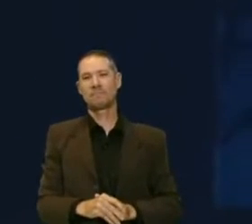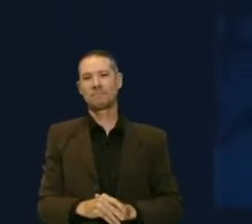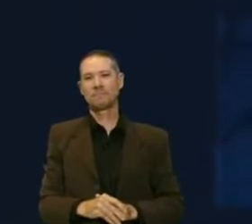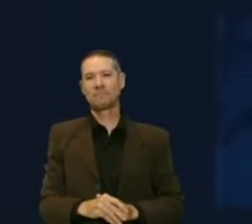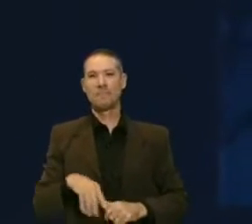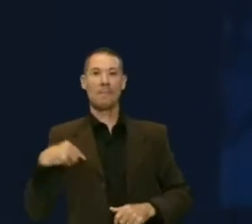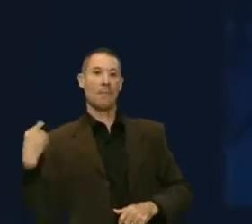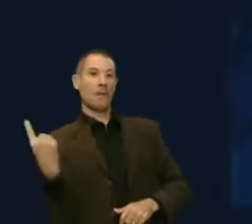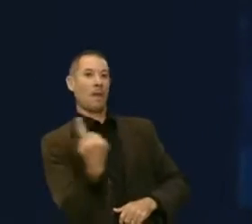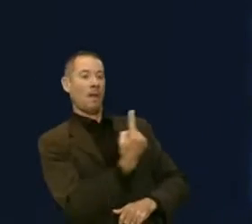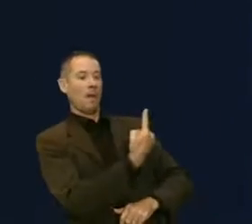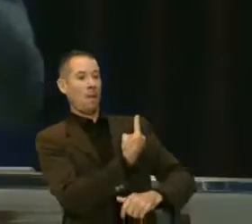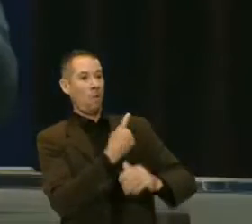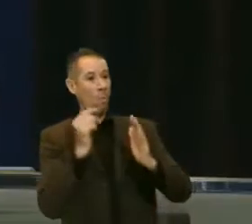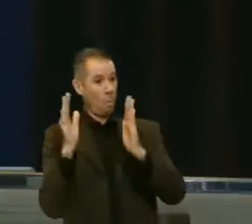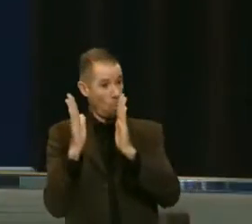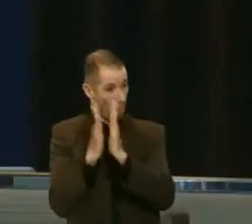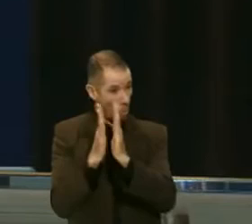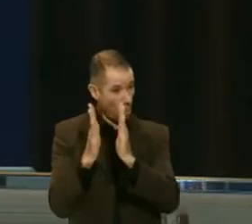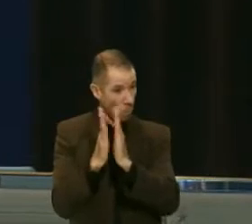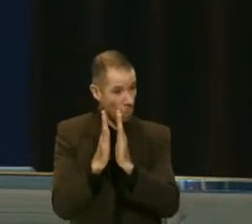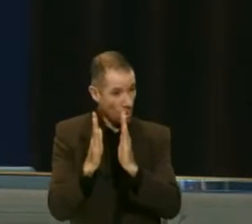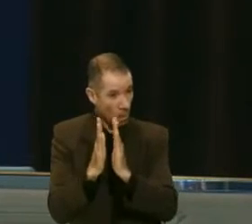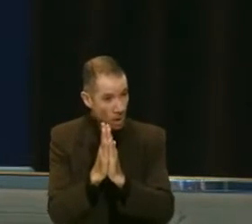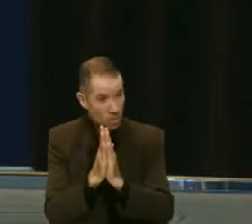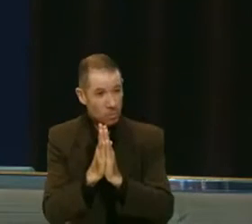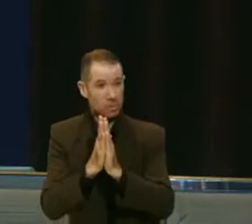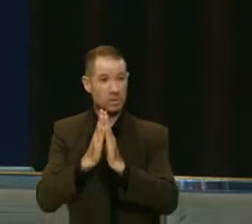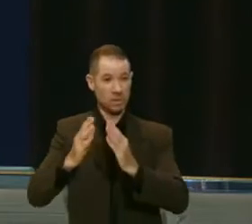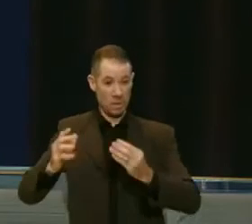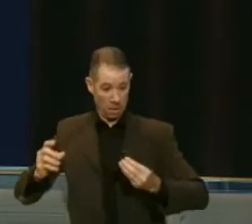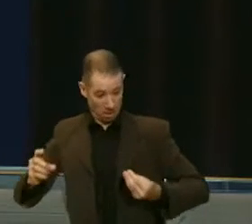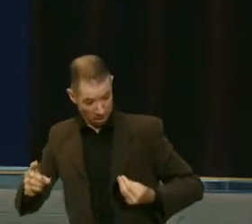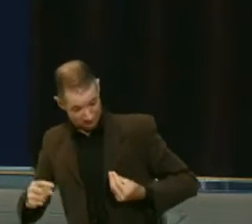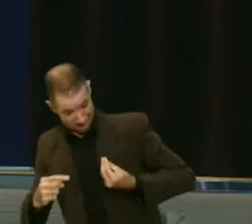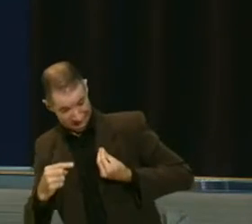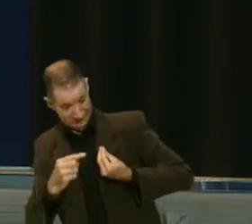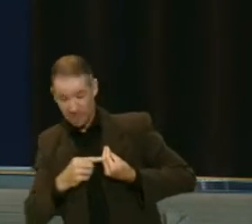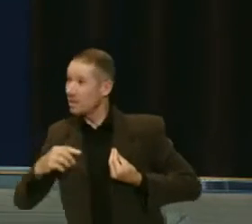Quando oramos, bálsamo de alegria é